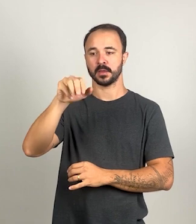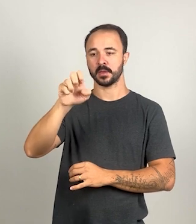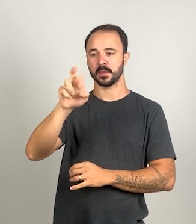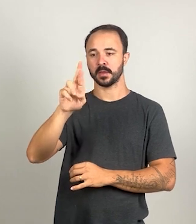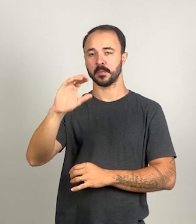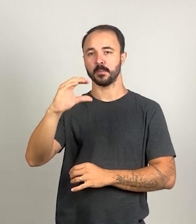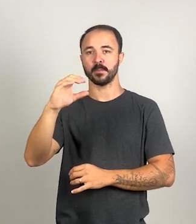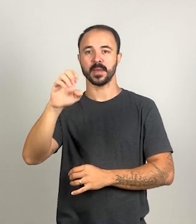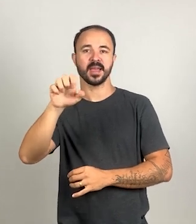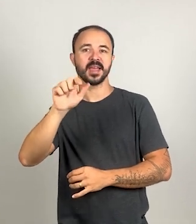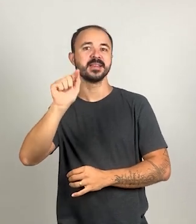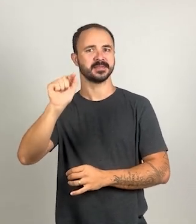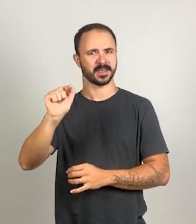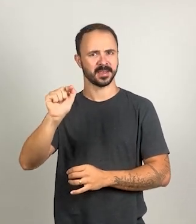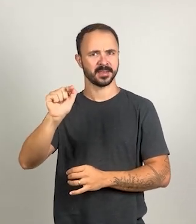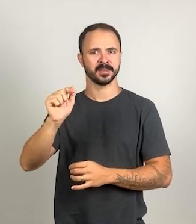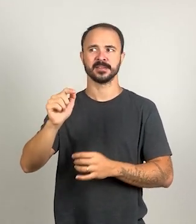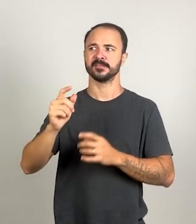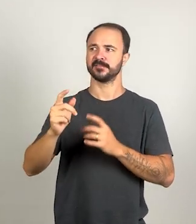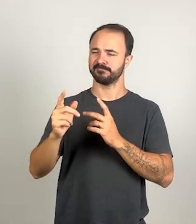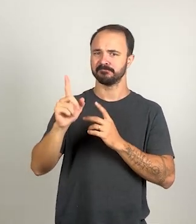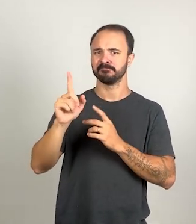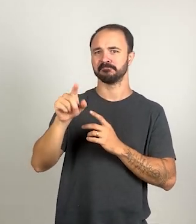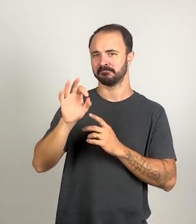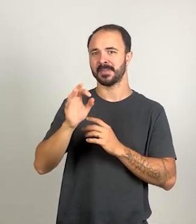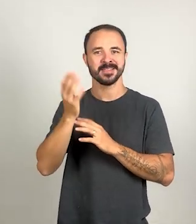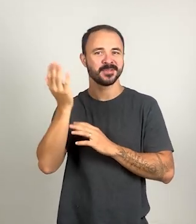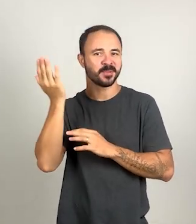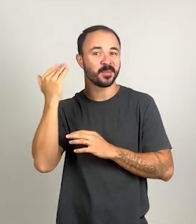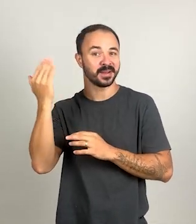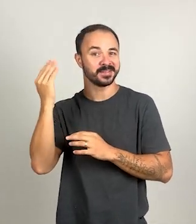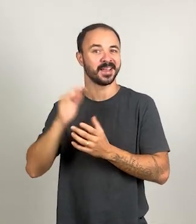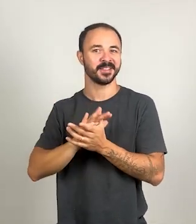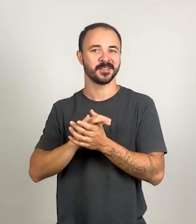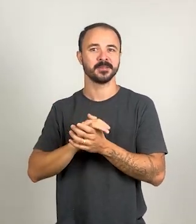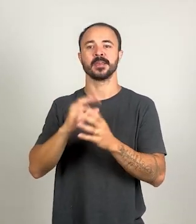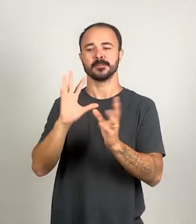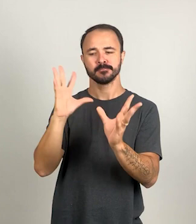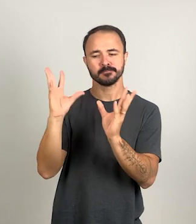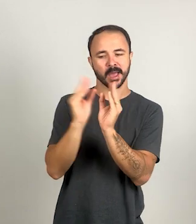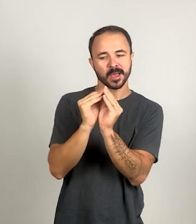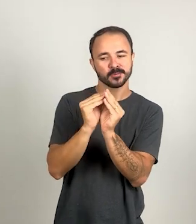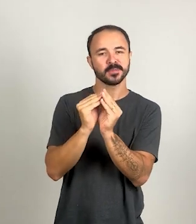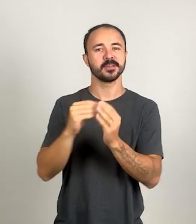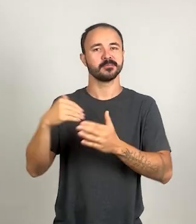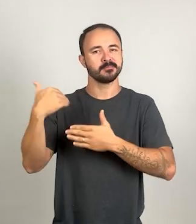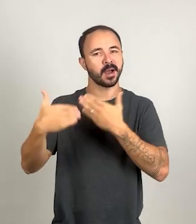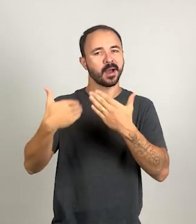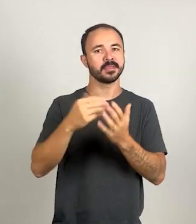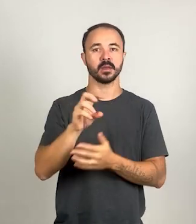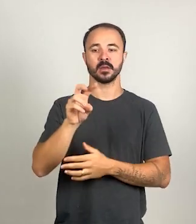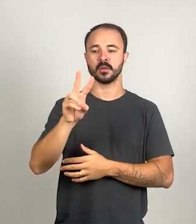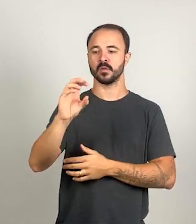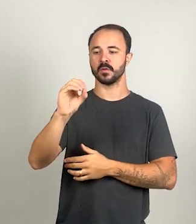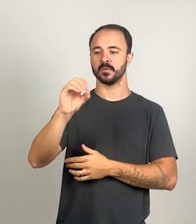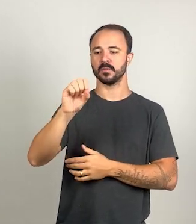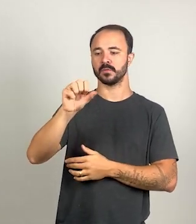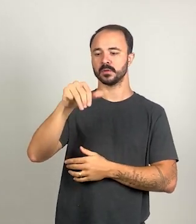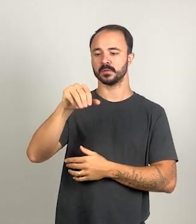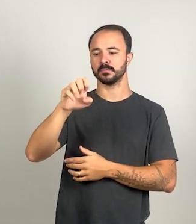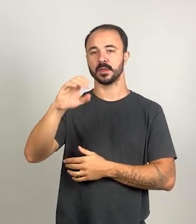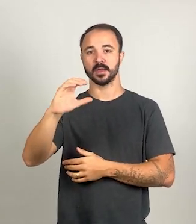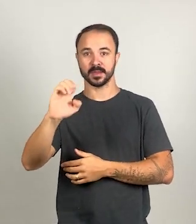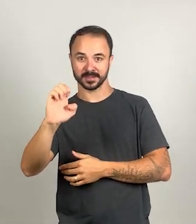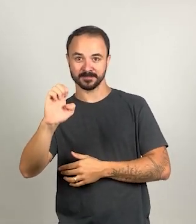inicialmente sociais passou a ser mais usado frequentemente como voz com o passar dos séculos essa